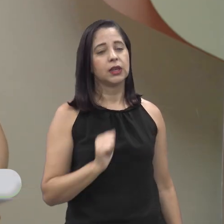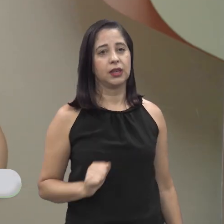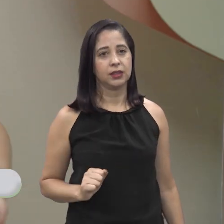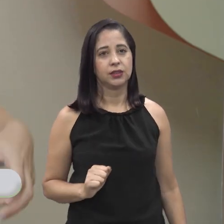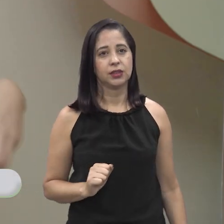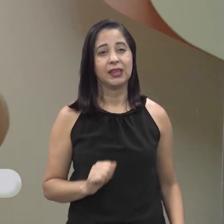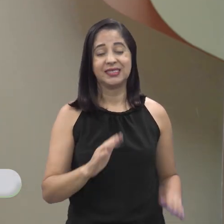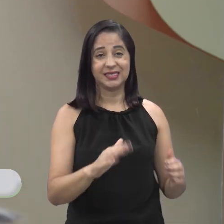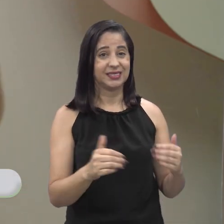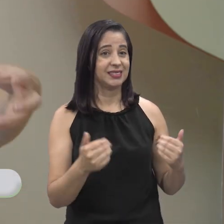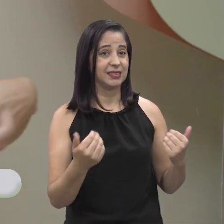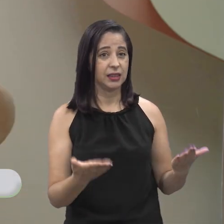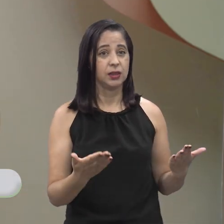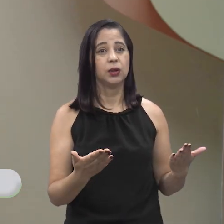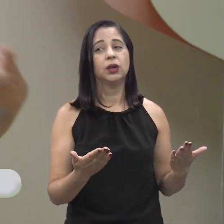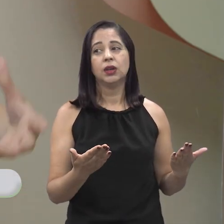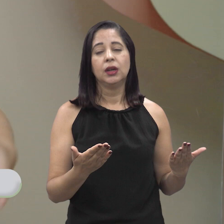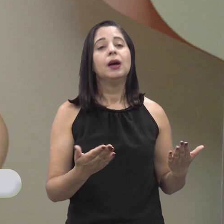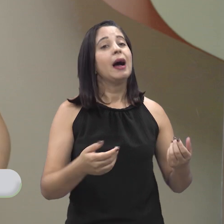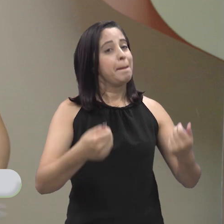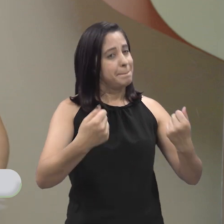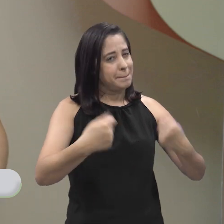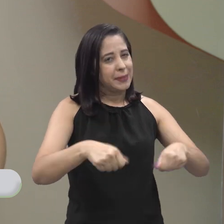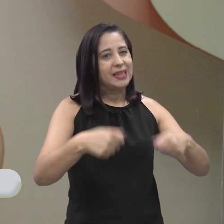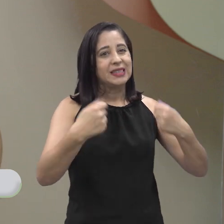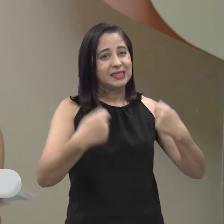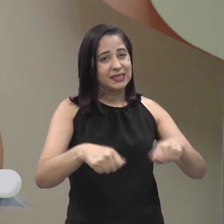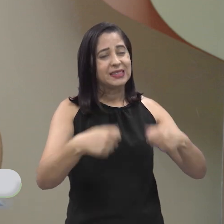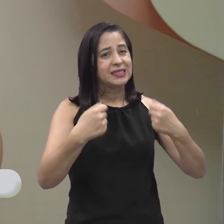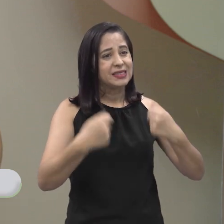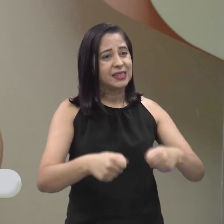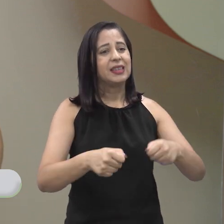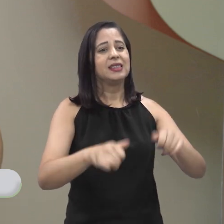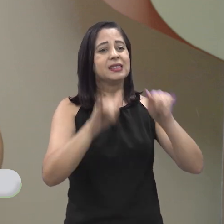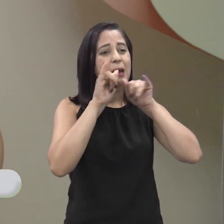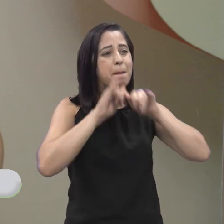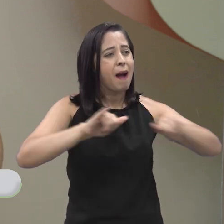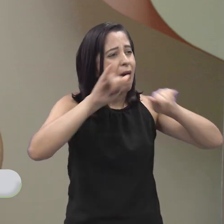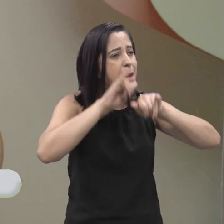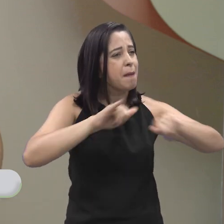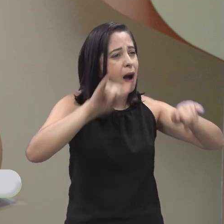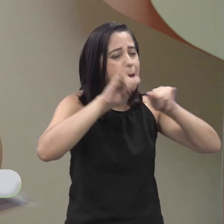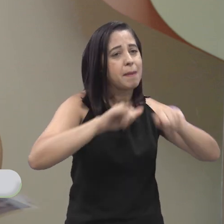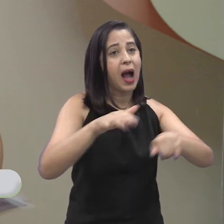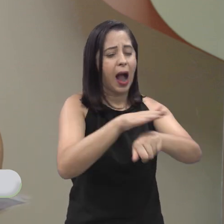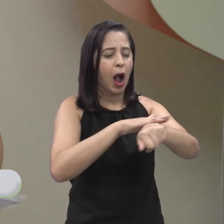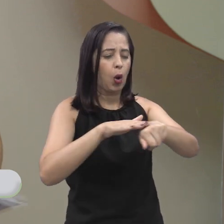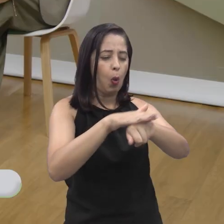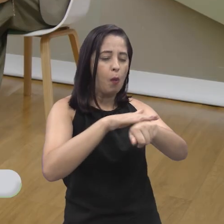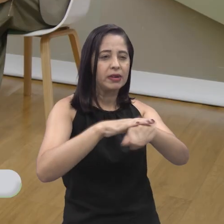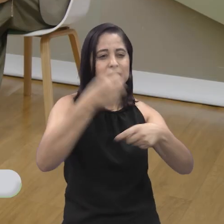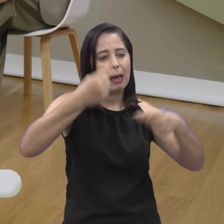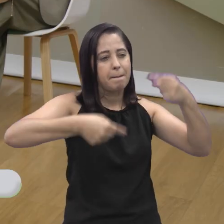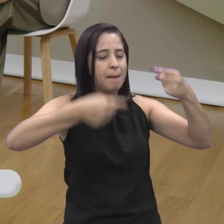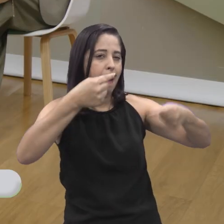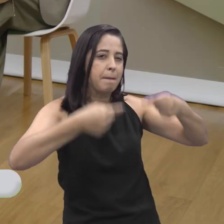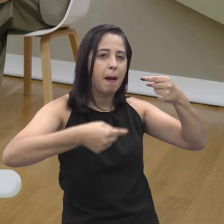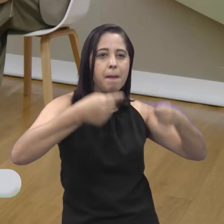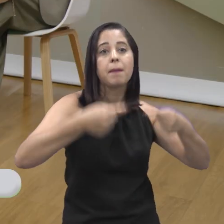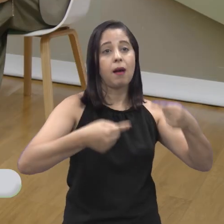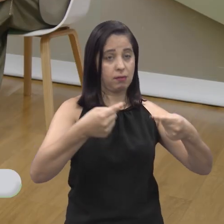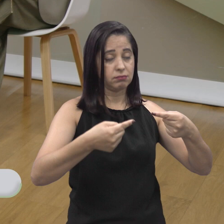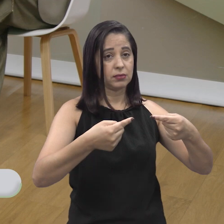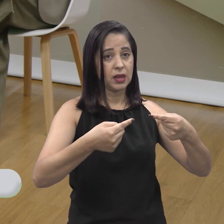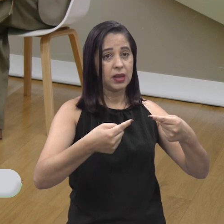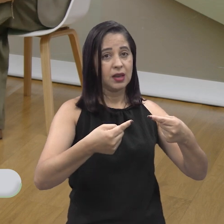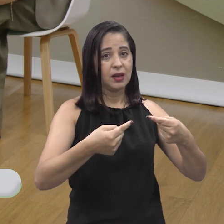né, a gente está falando, ele precisa ser amplamente mais debatido. A gente falou da realidade, né, de hoje, que está cada vez